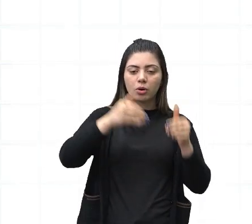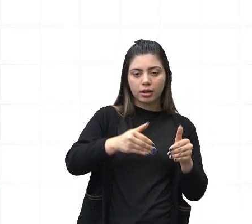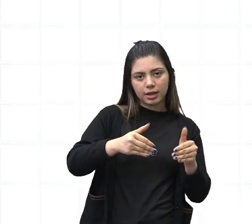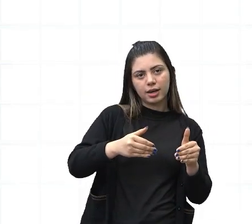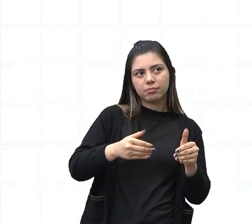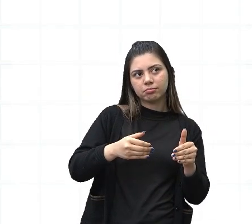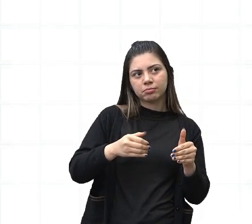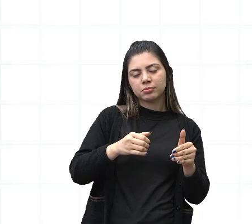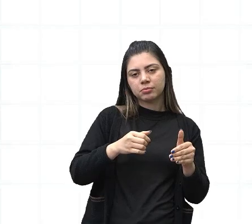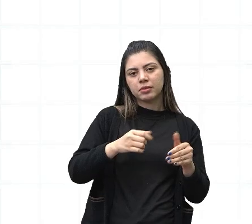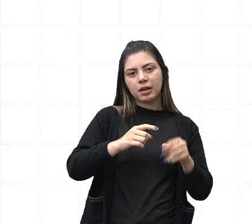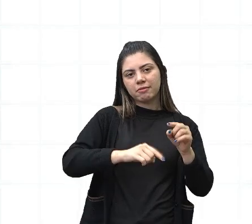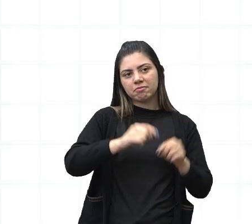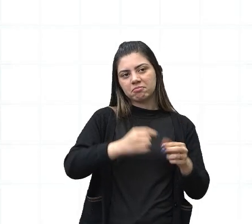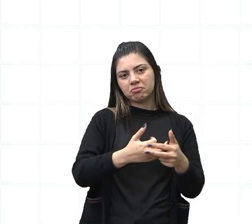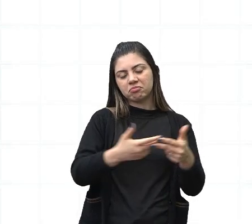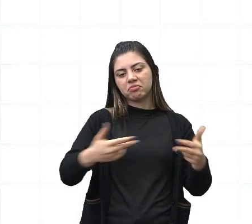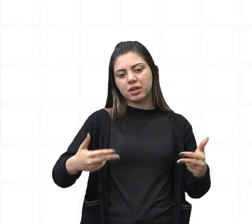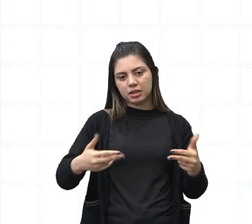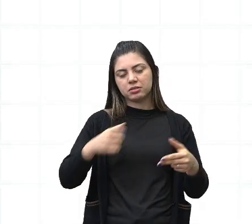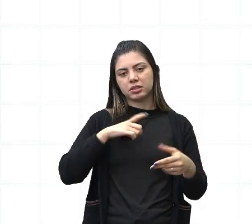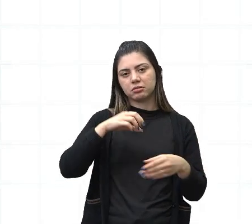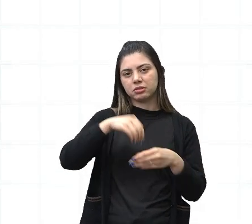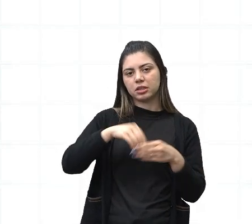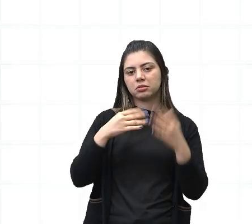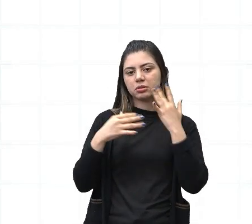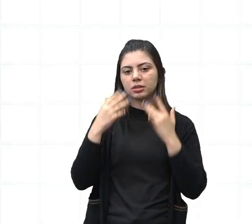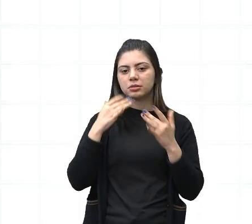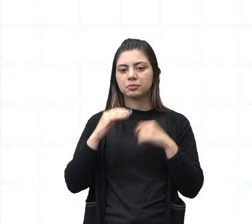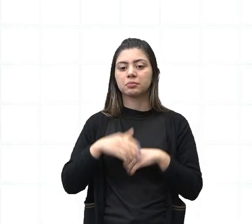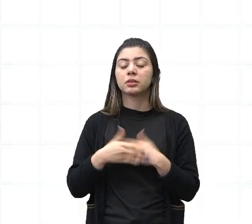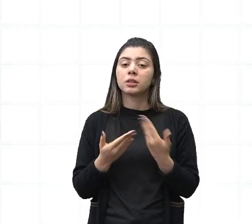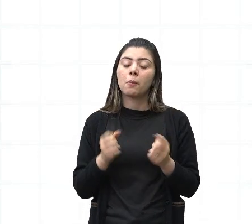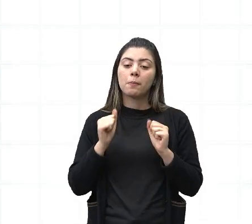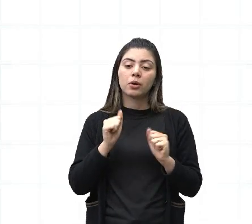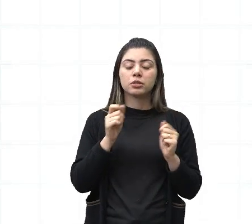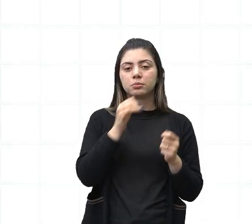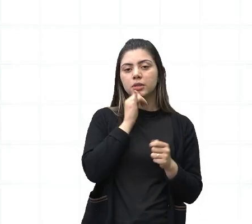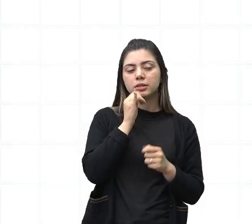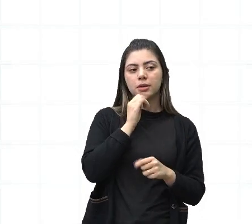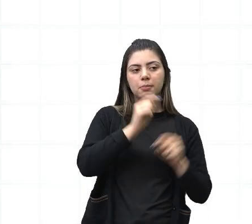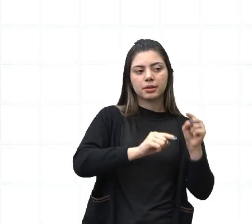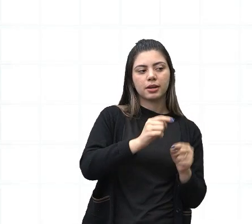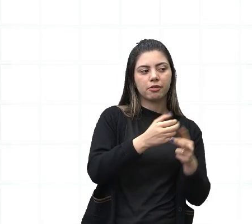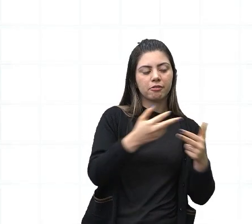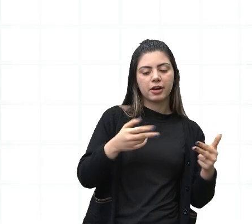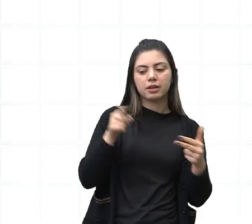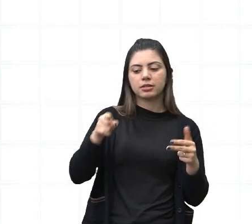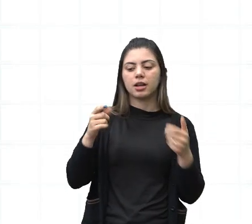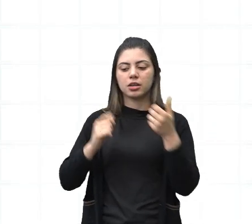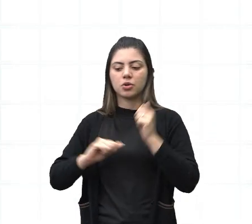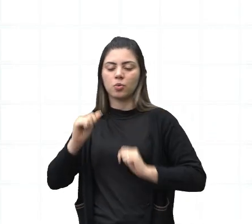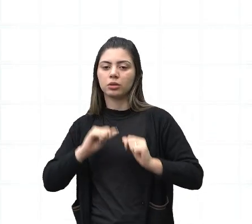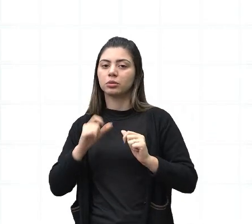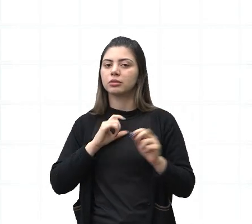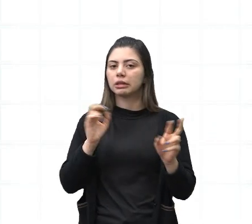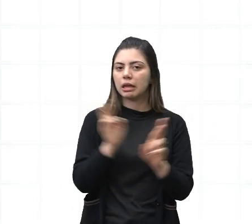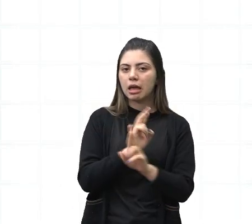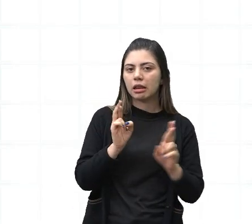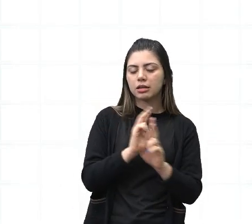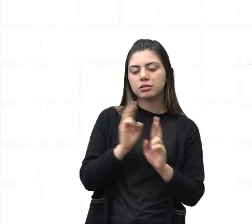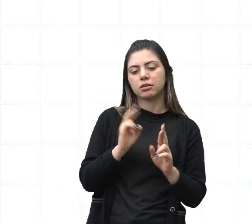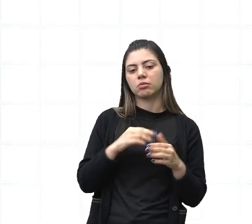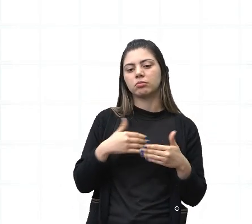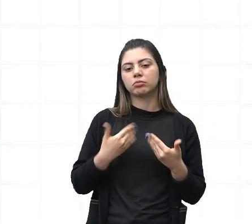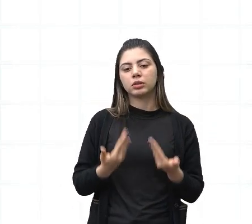cenário. Pode estabelecer relações entre o ator e os objetos. Pode